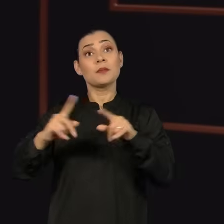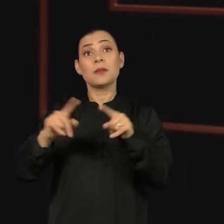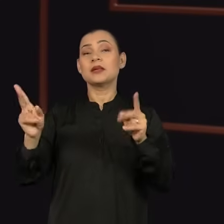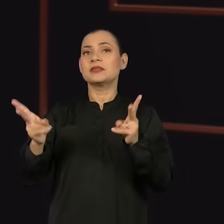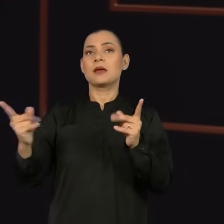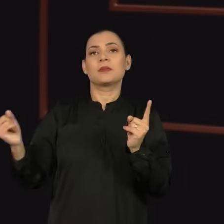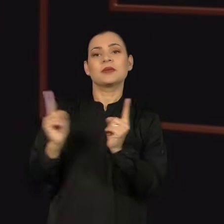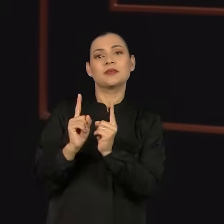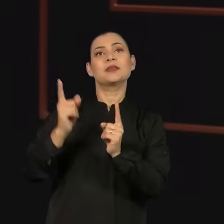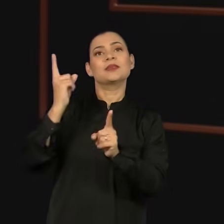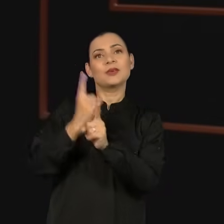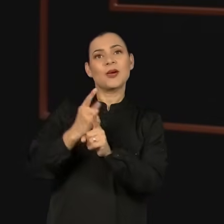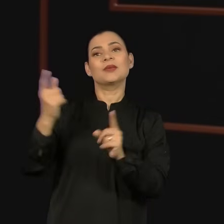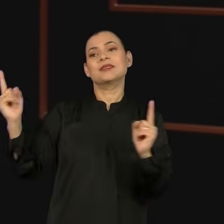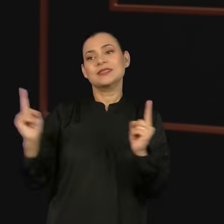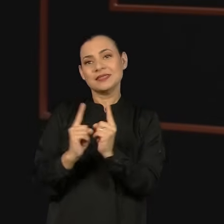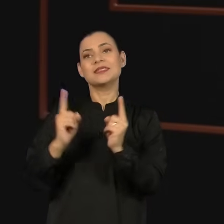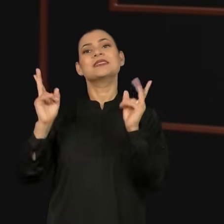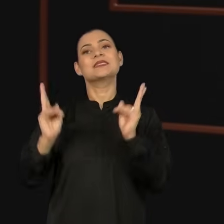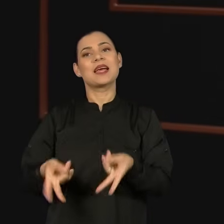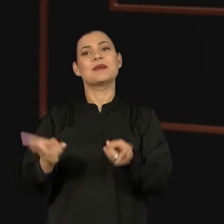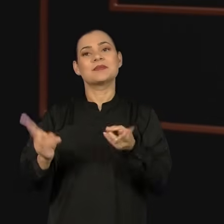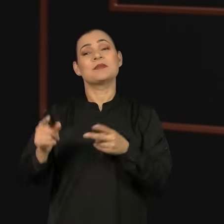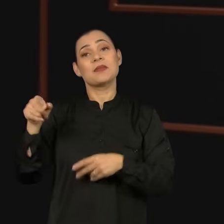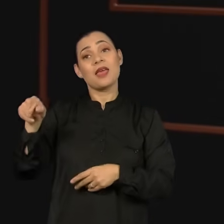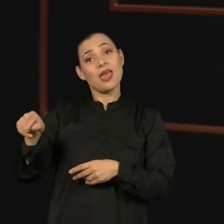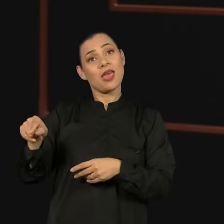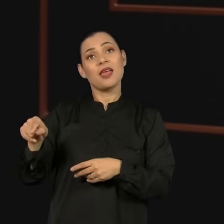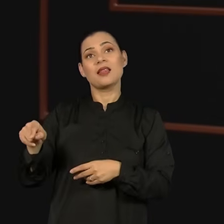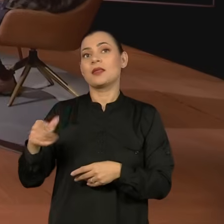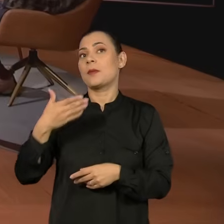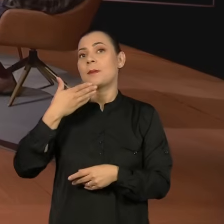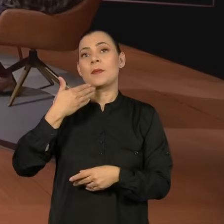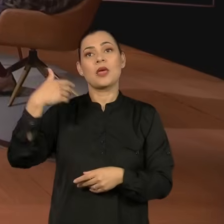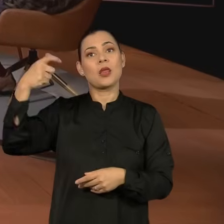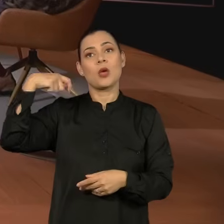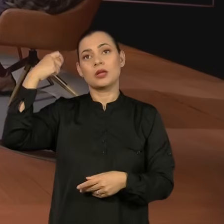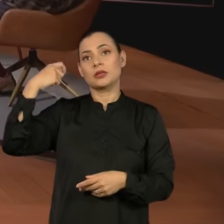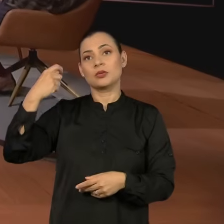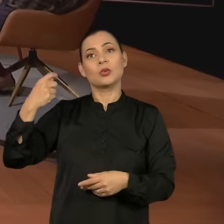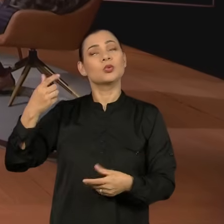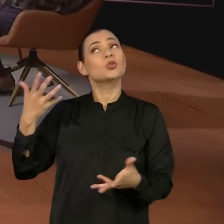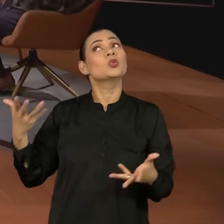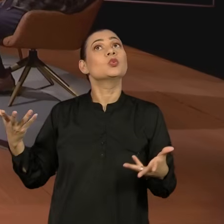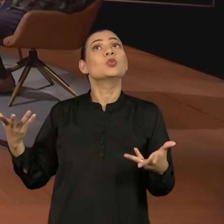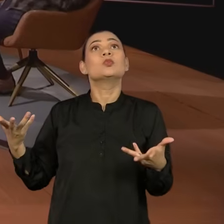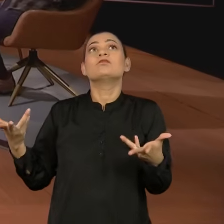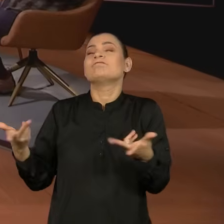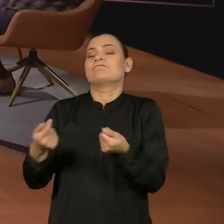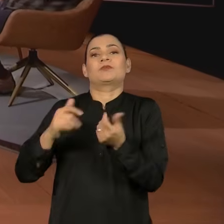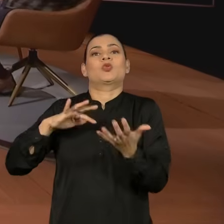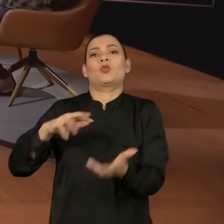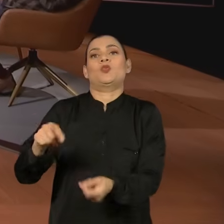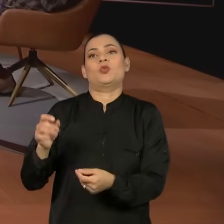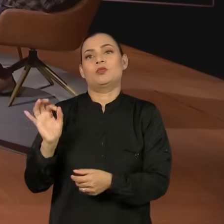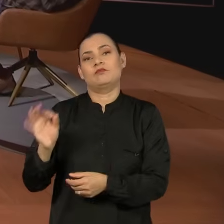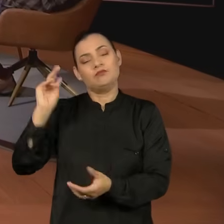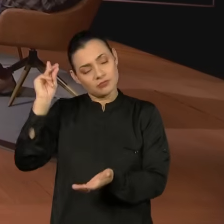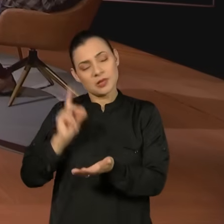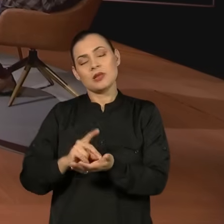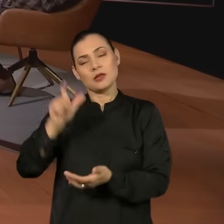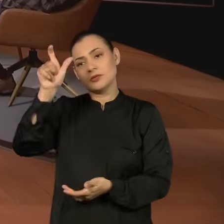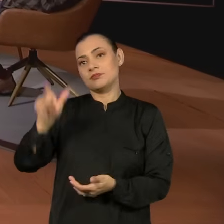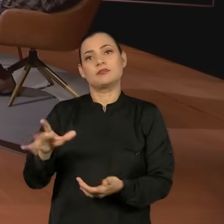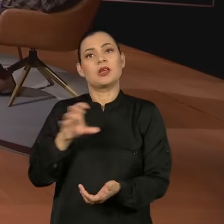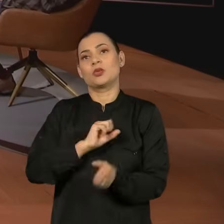volta e meia ele voltava. Que para mim ele era o melhor ator do mundo. Eu considerava ele assim, ele era o meu modelo, entendeu? Que